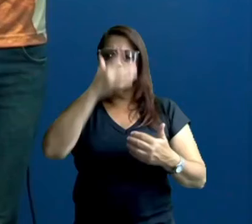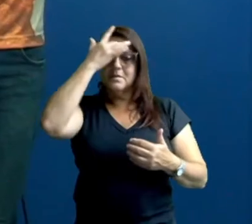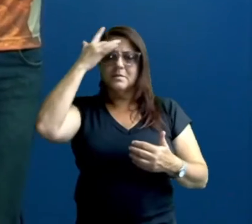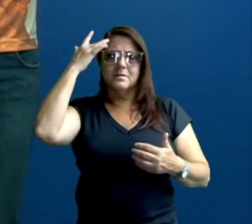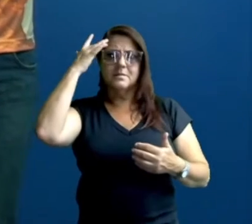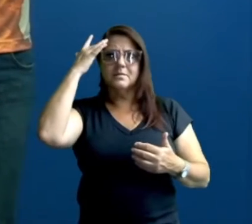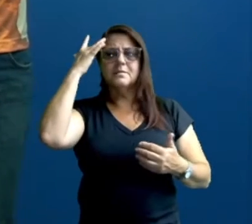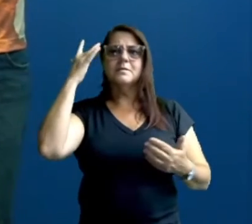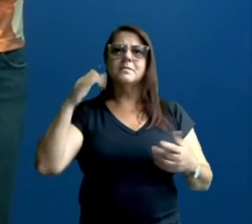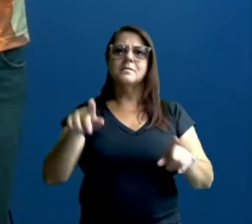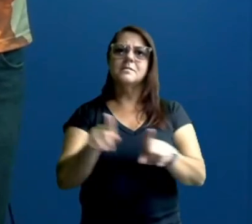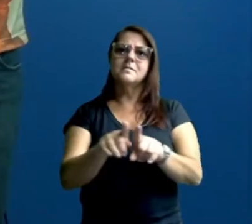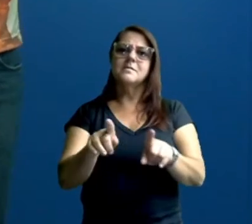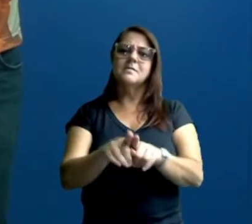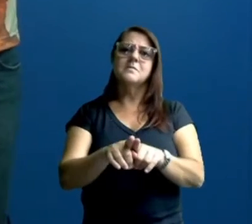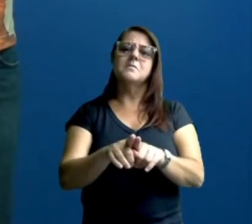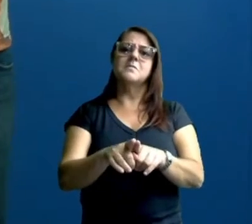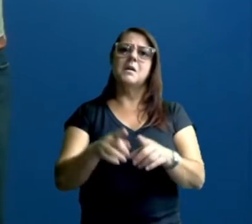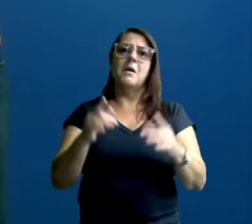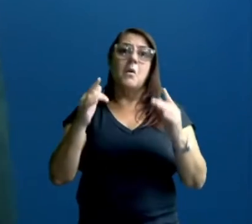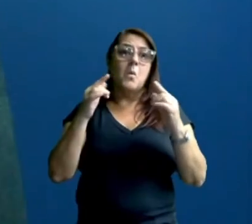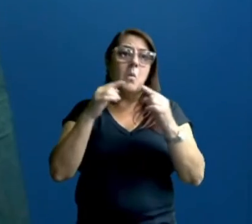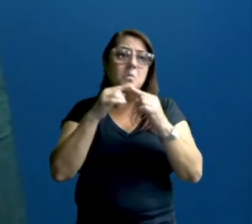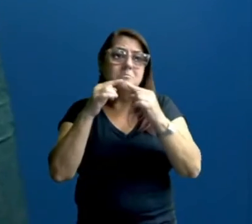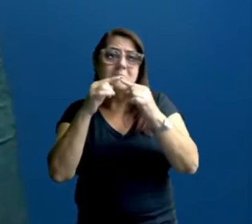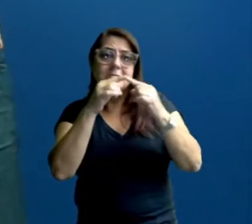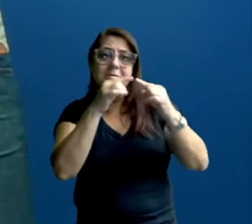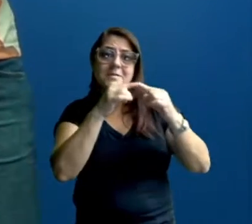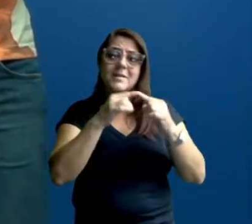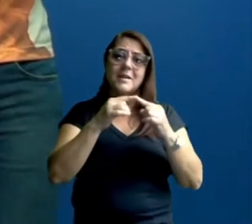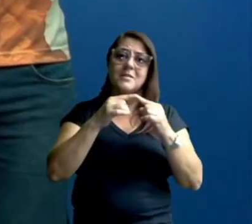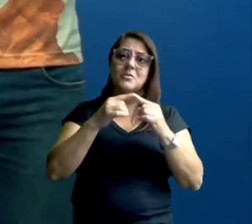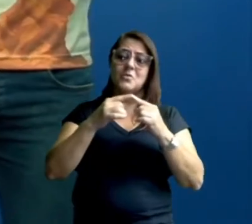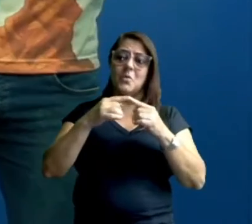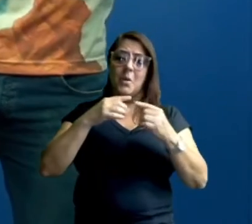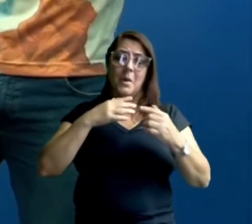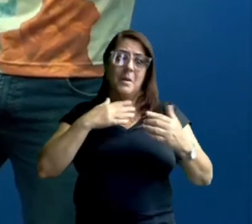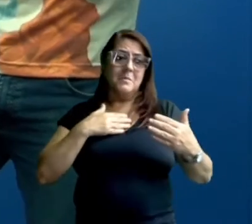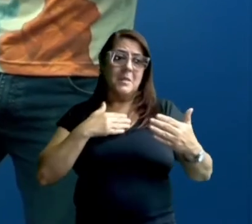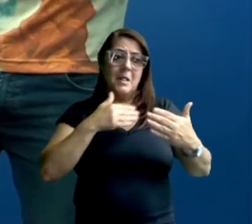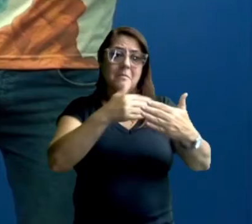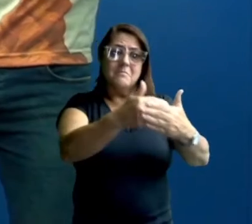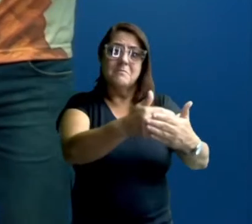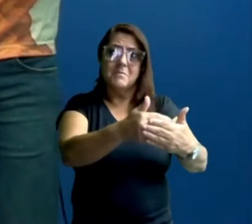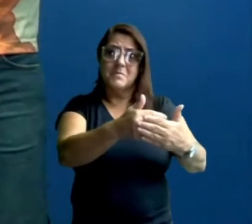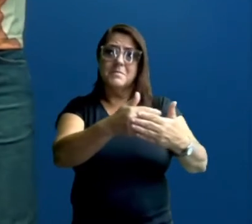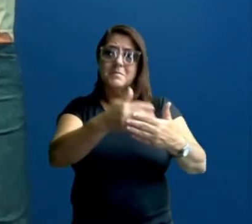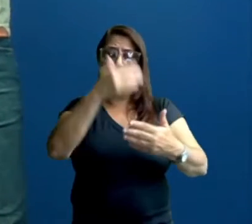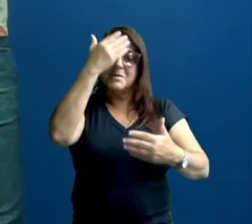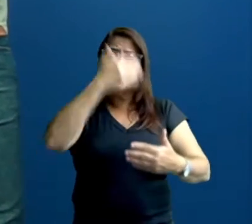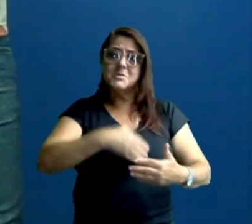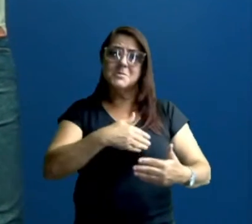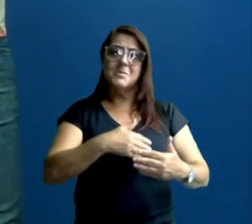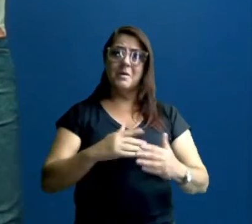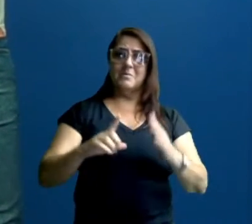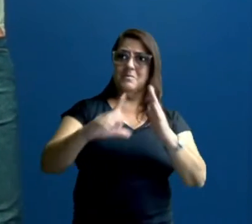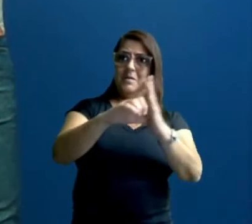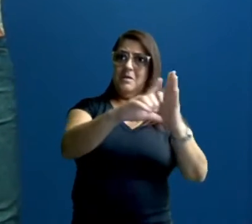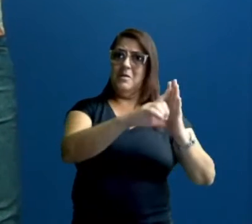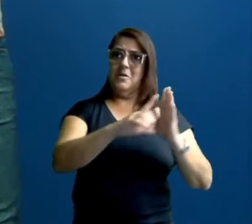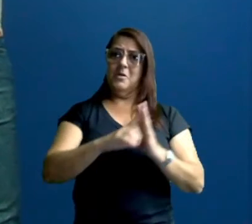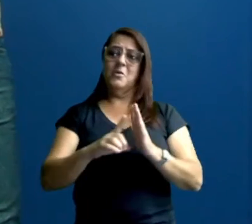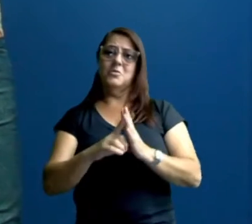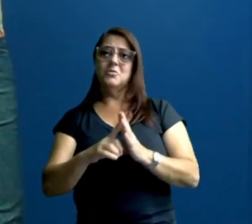pessoas interagiam mais assim, naquele contato mais próximo, naquele contato físico, né? Hoje em dia, as pessoas interagem muito